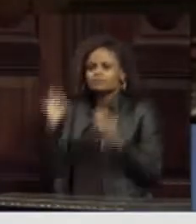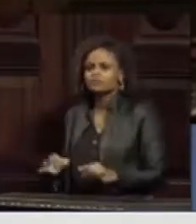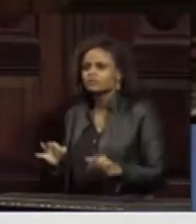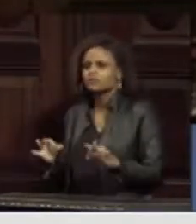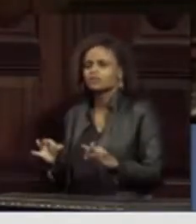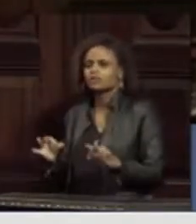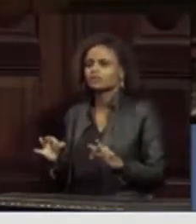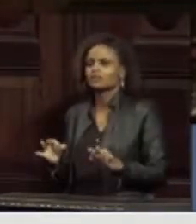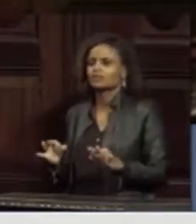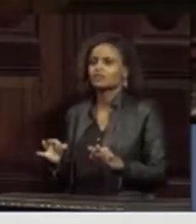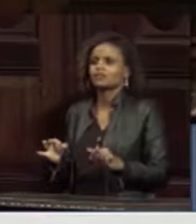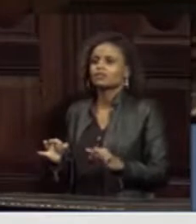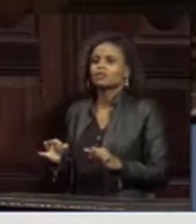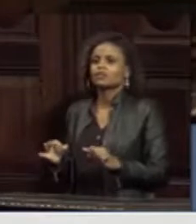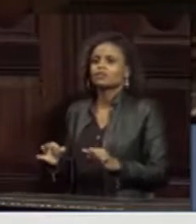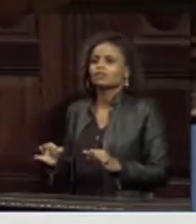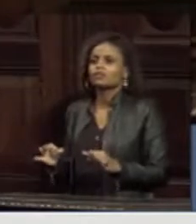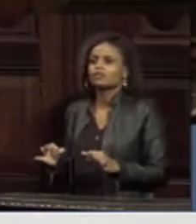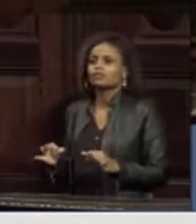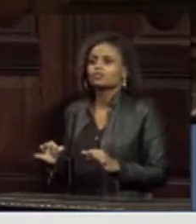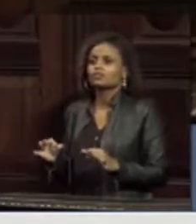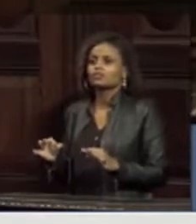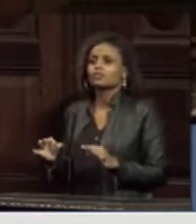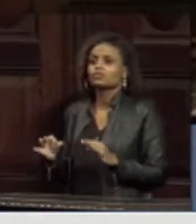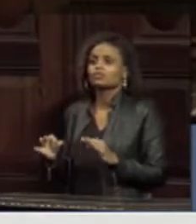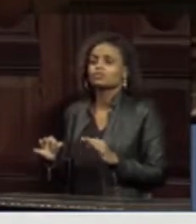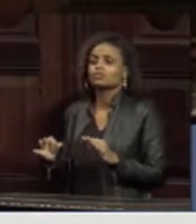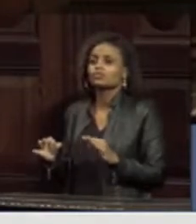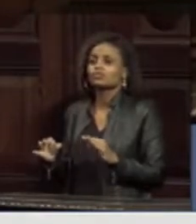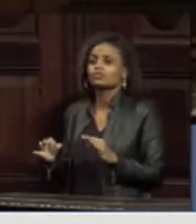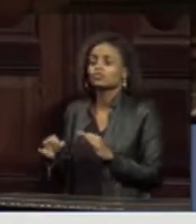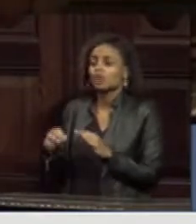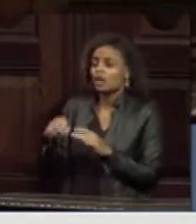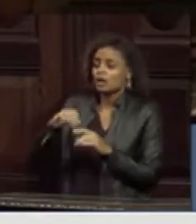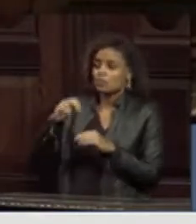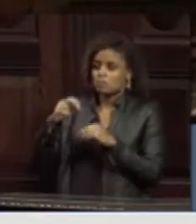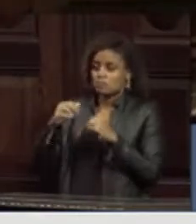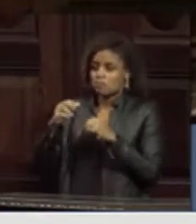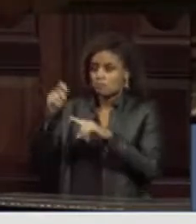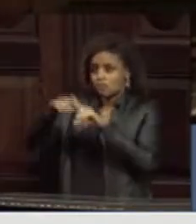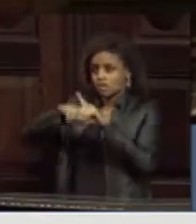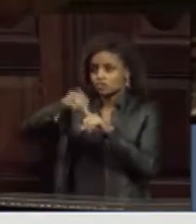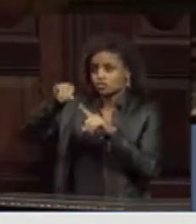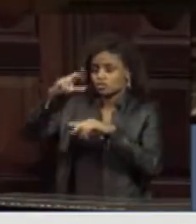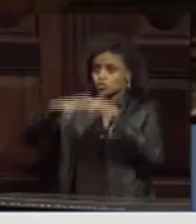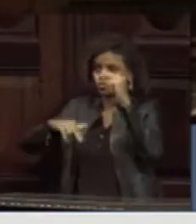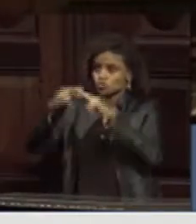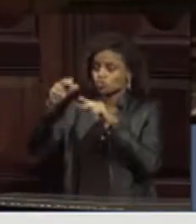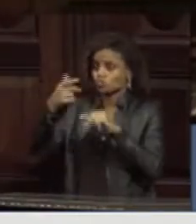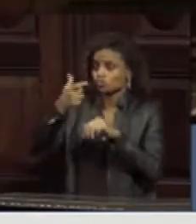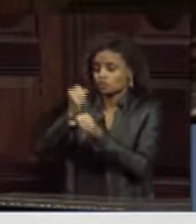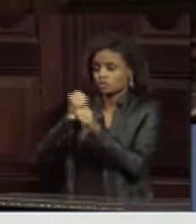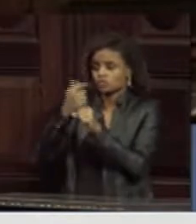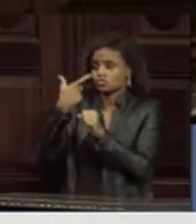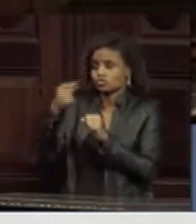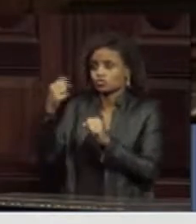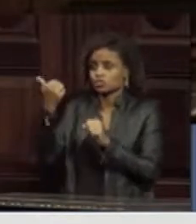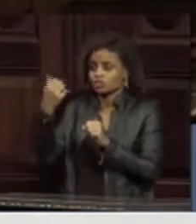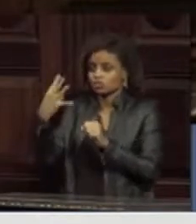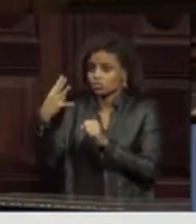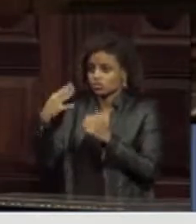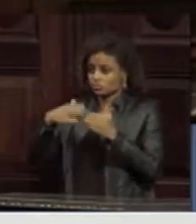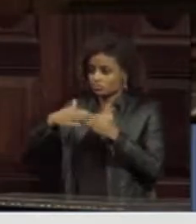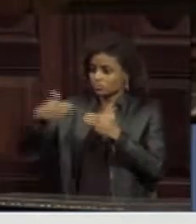de segundo semestre de 14 para cá, foi um conluio